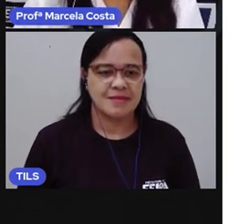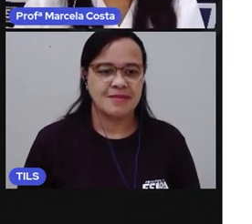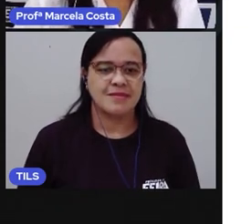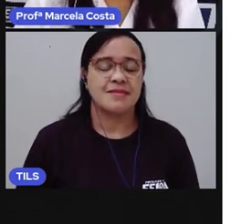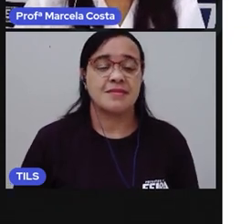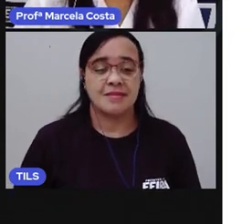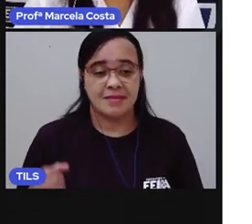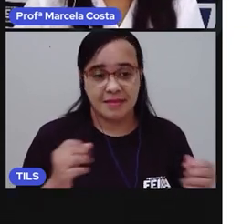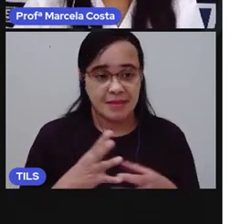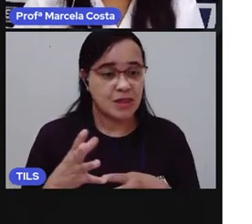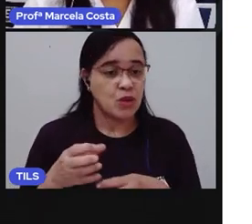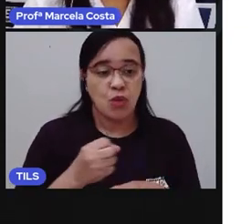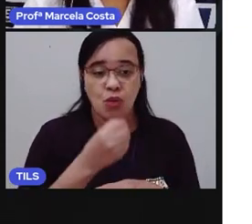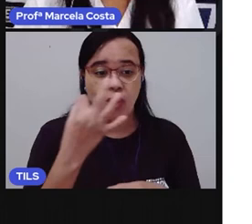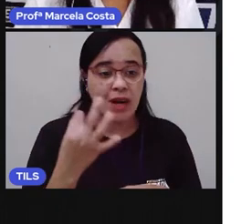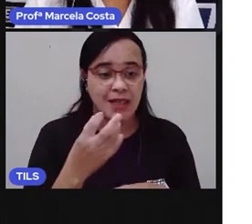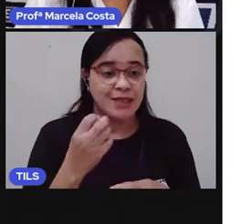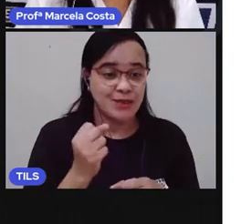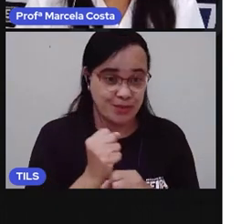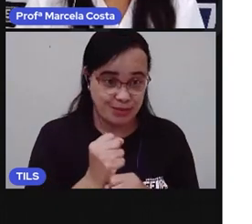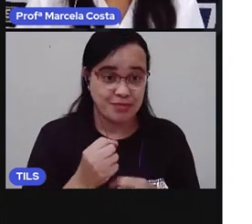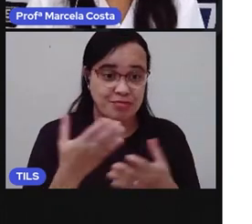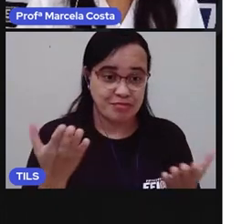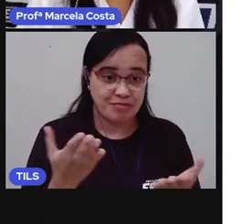Vamos contar para conferir o resultado.